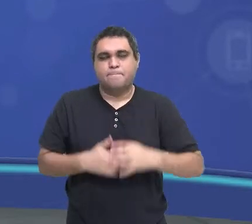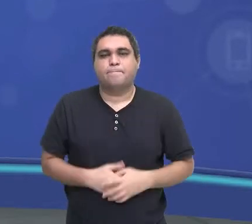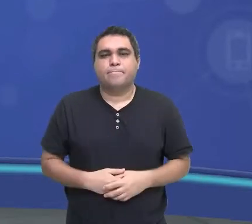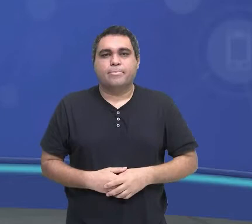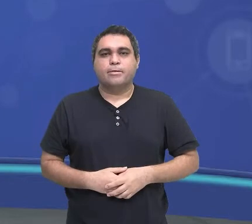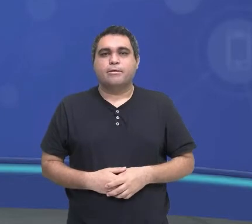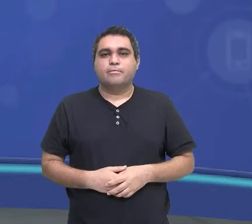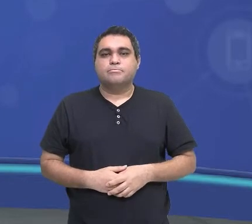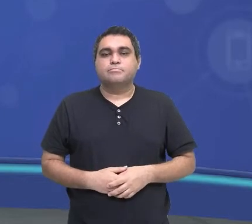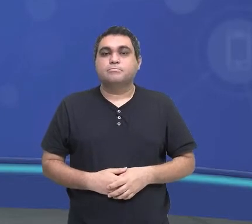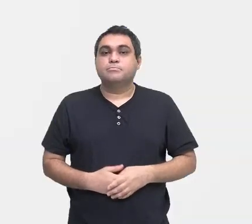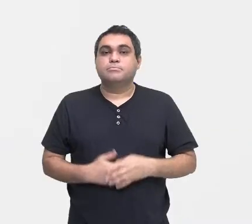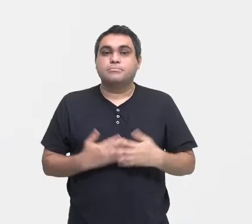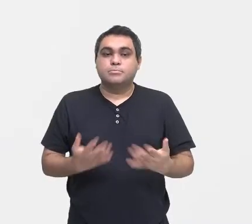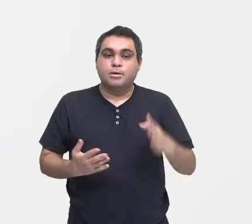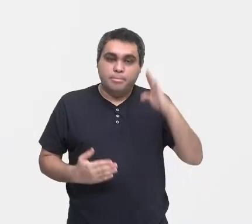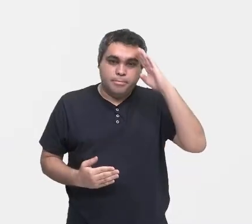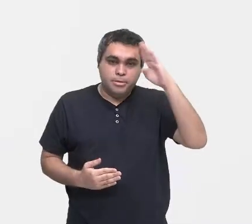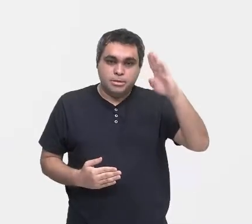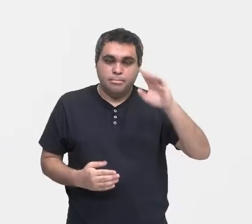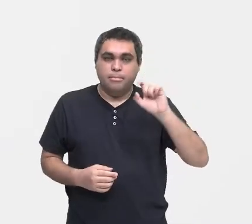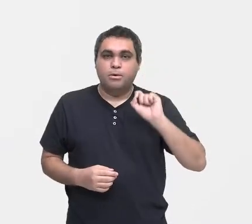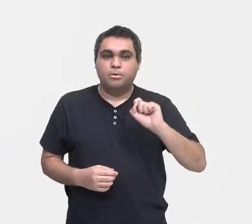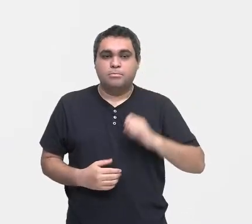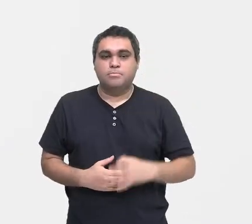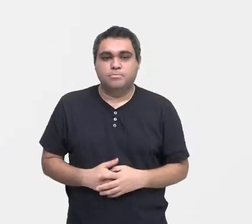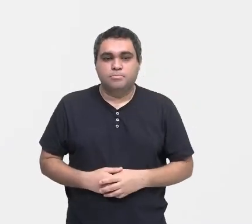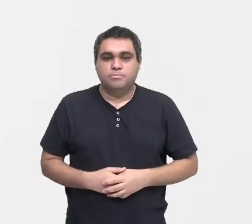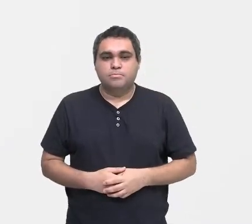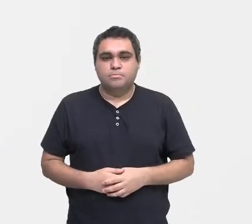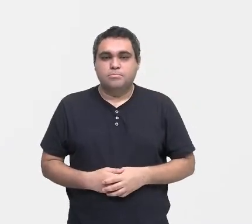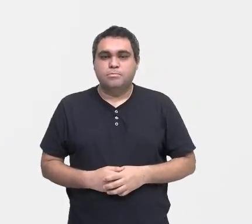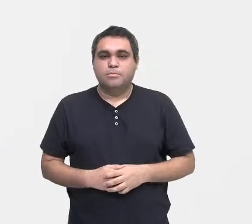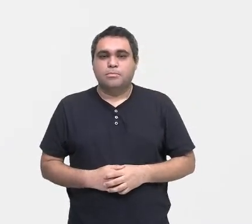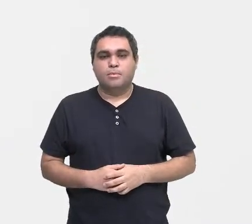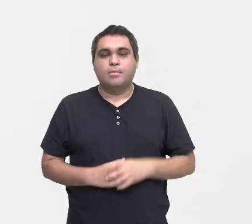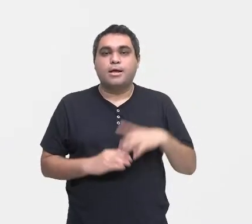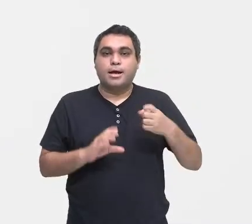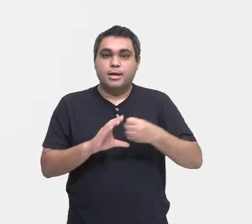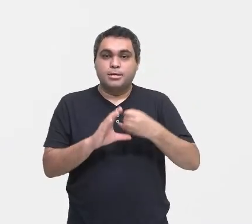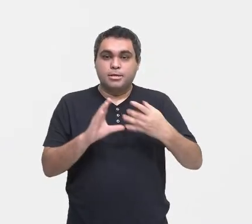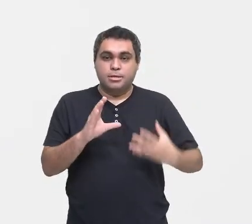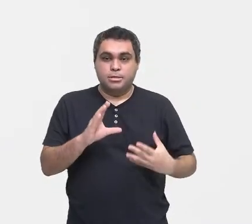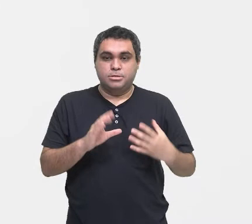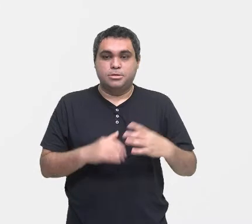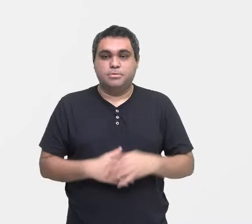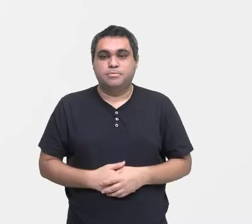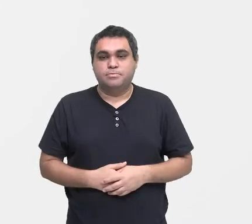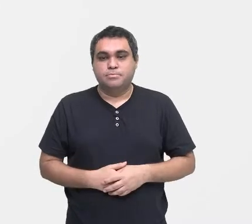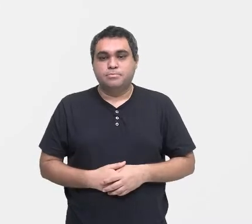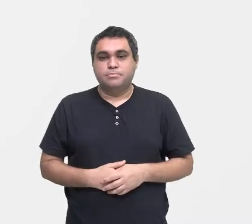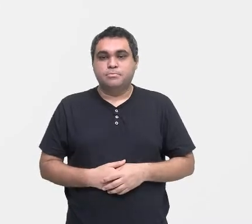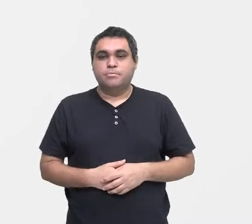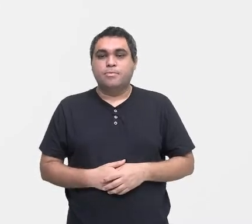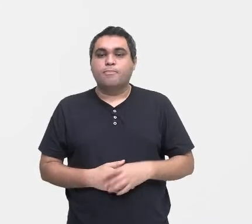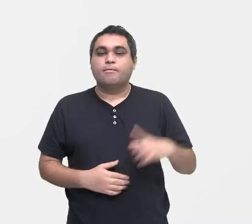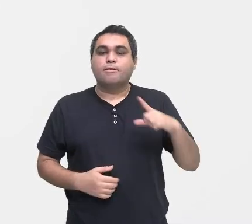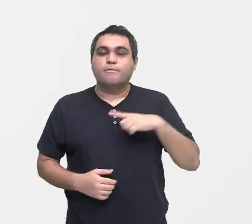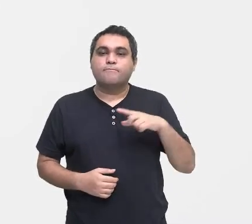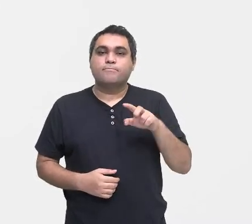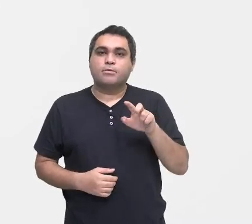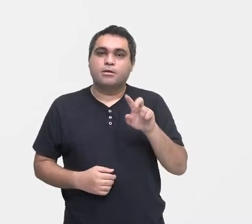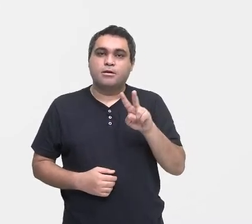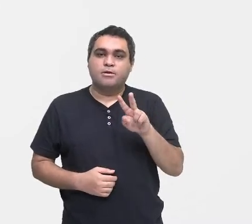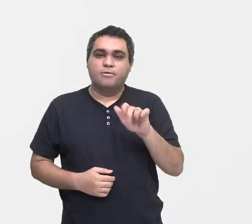Então, as principais composições poéticas, olha só. Principais composições poéticas exploradas no período foram o vilancete,